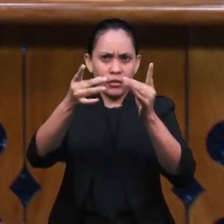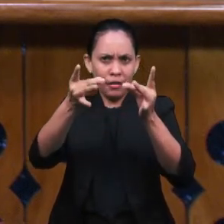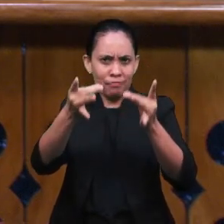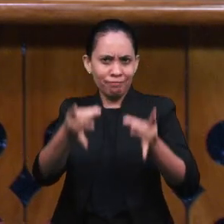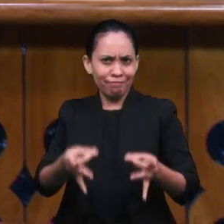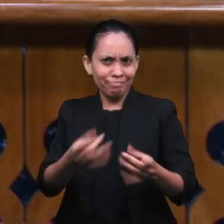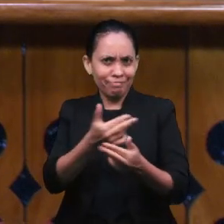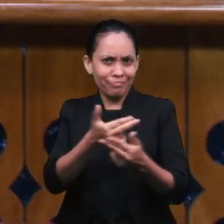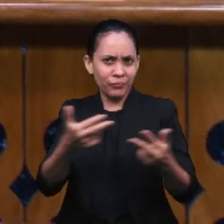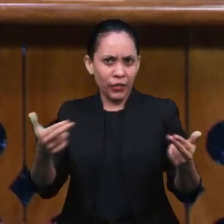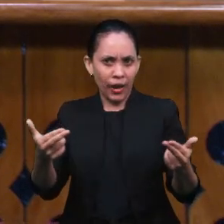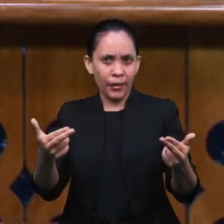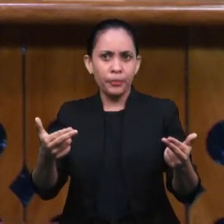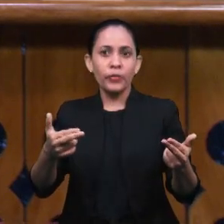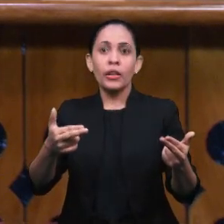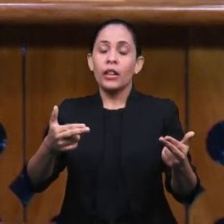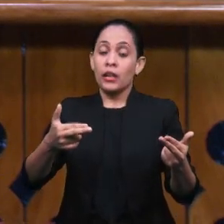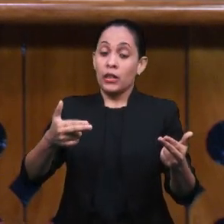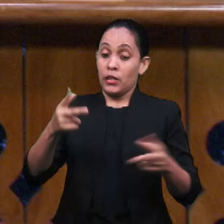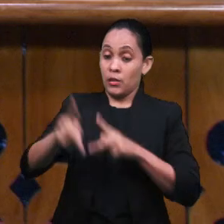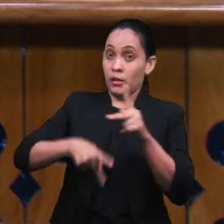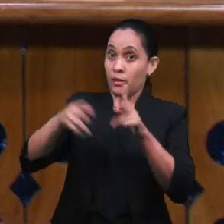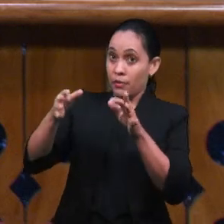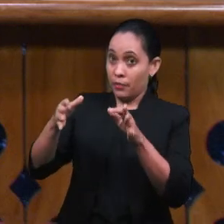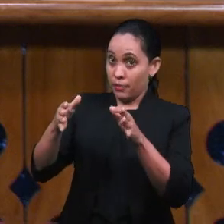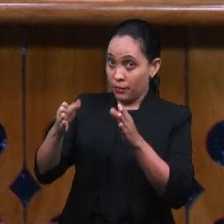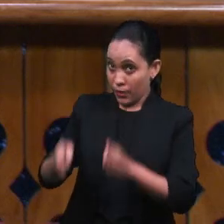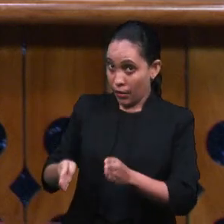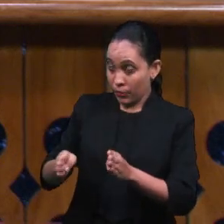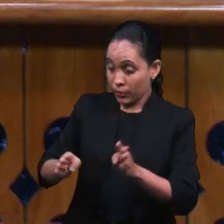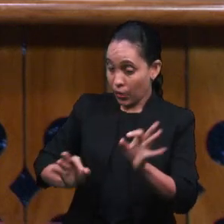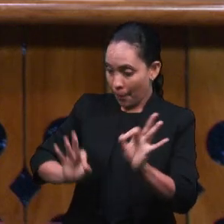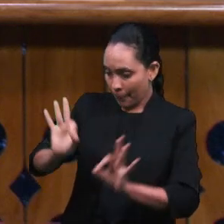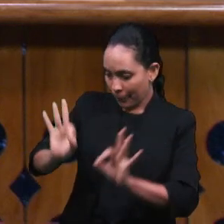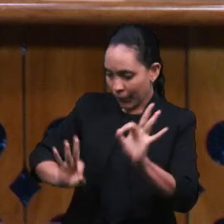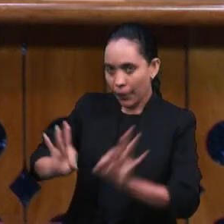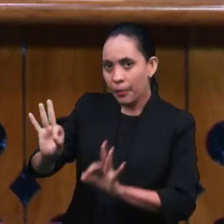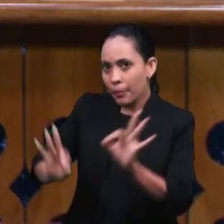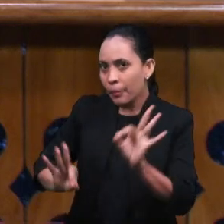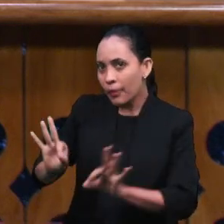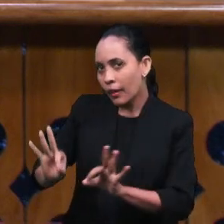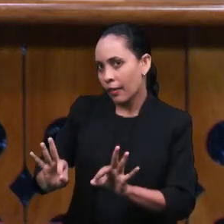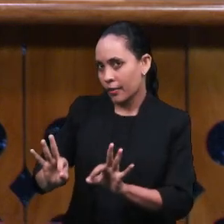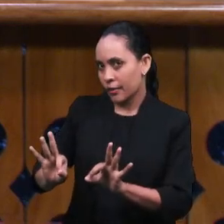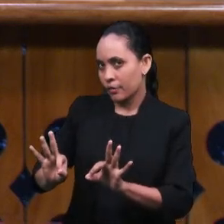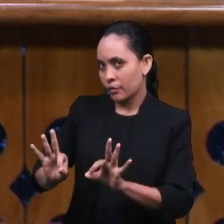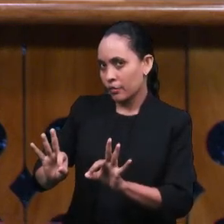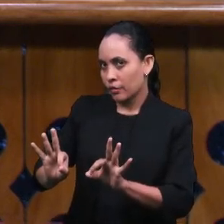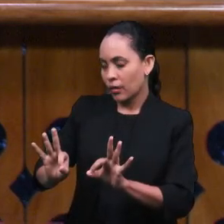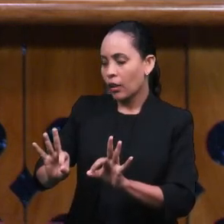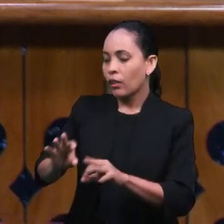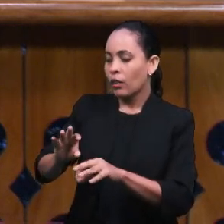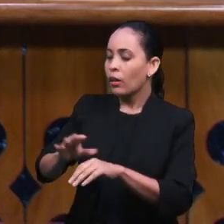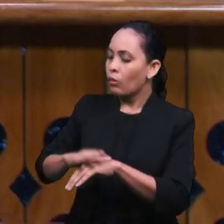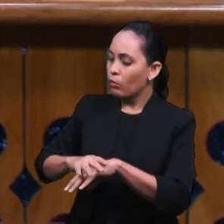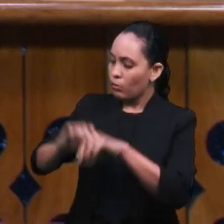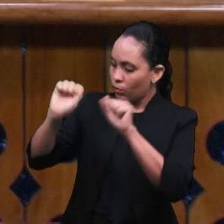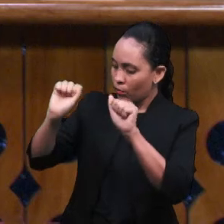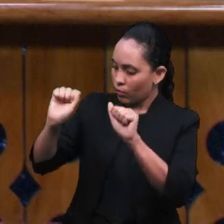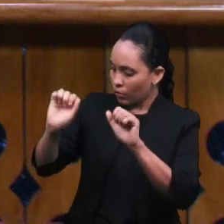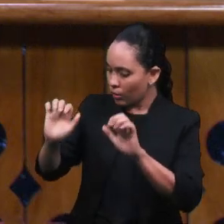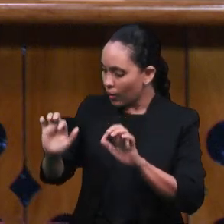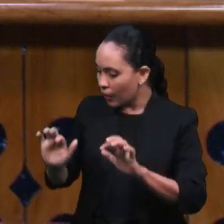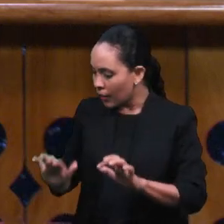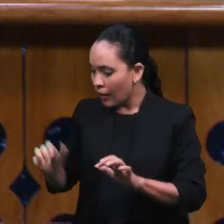eu quero ela sendo preparada desse jeito. Eu vou dar os elementos todos para que ela possa